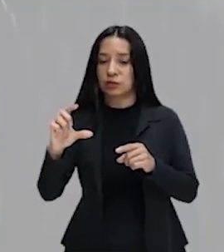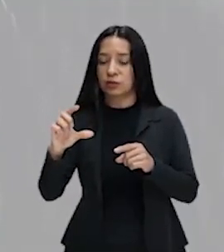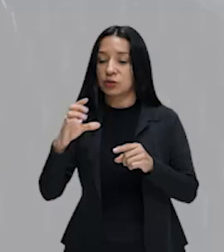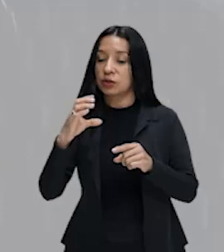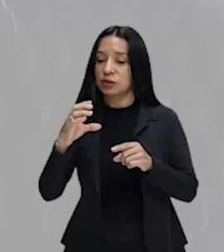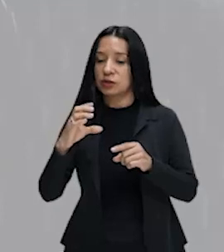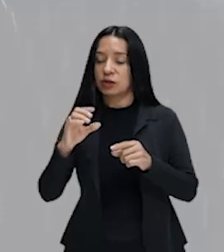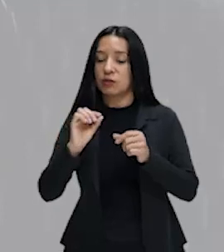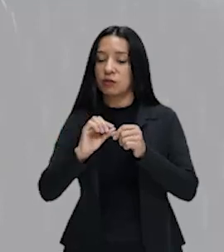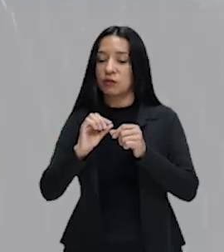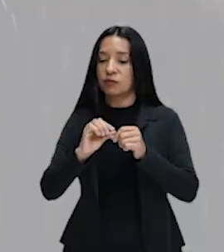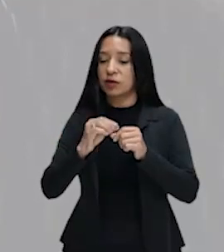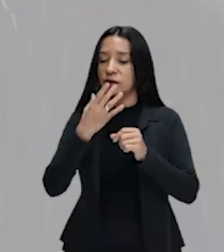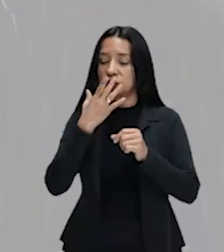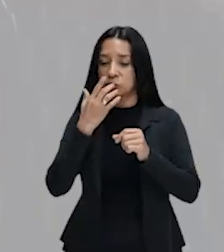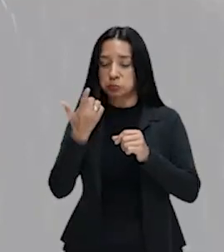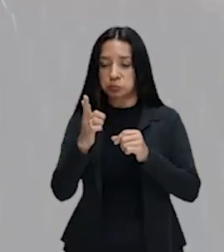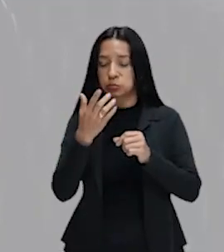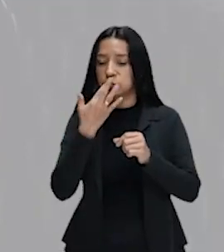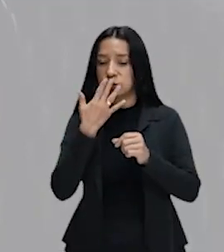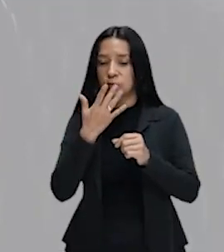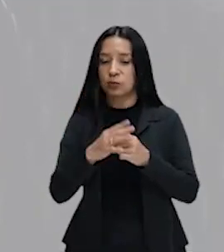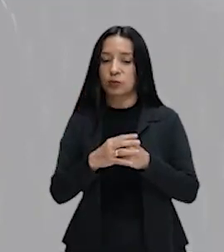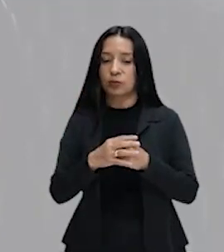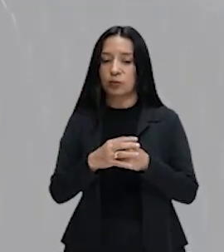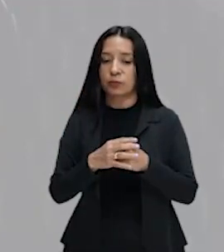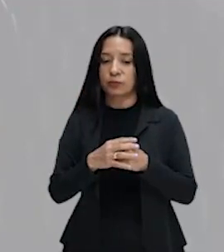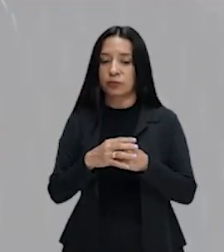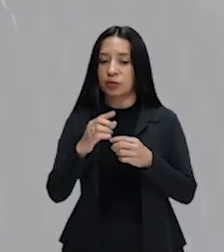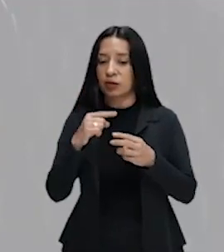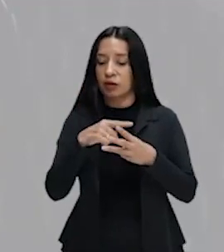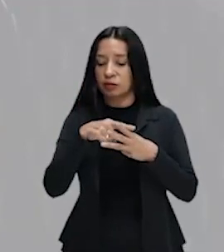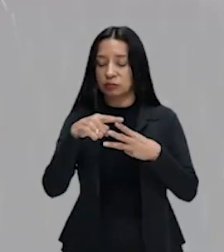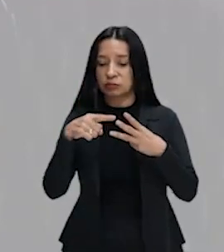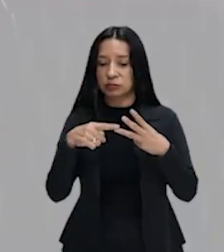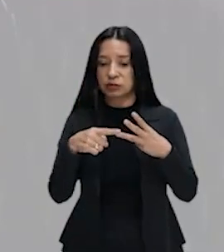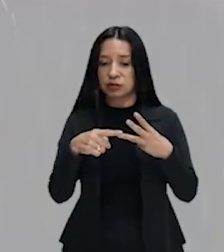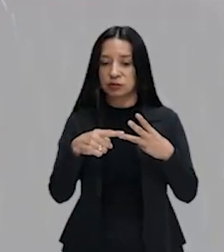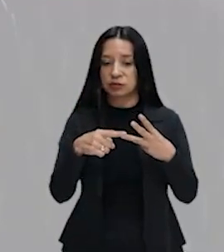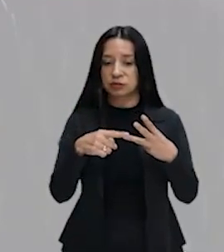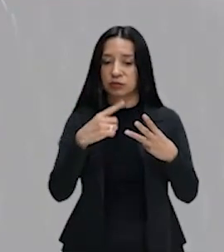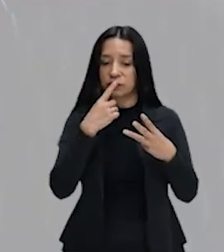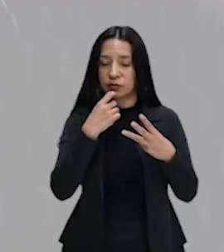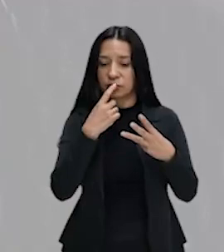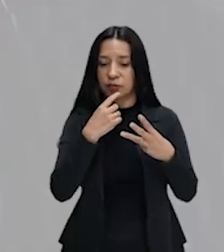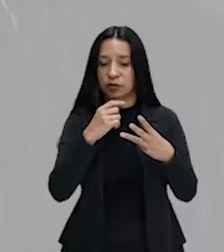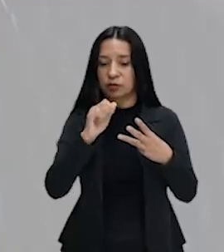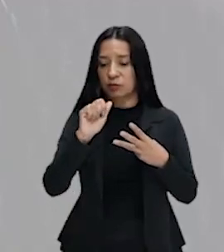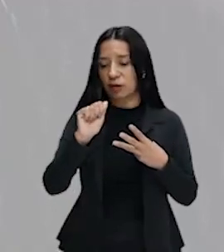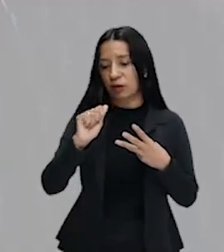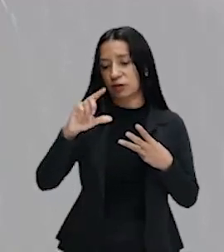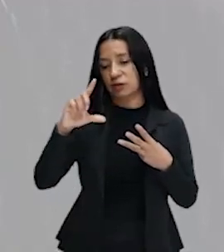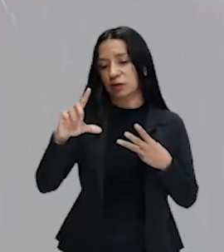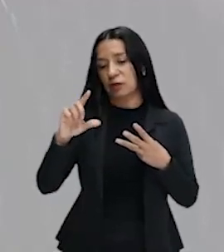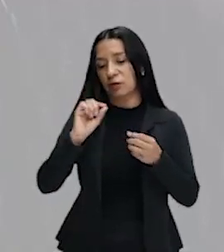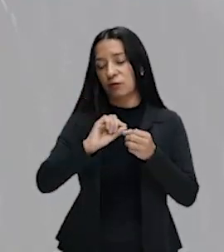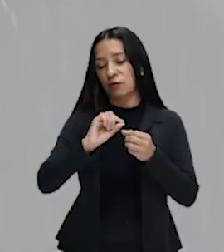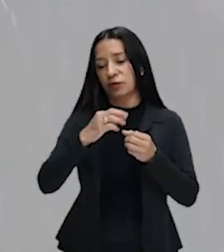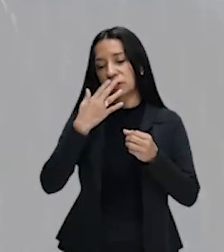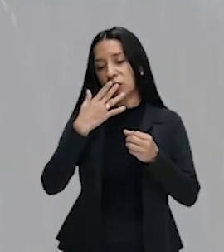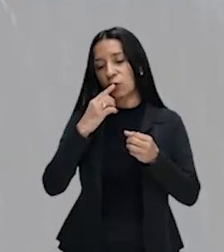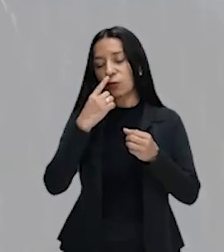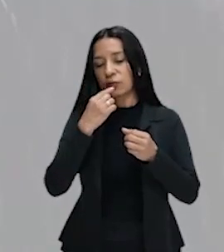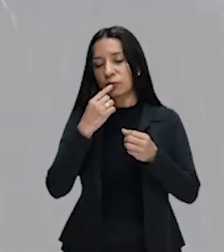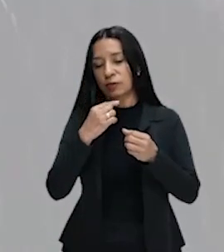cor, ok? 3 indivíduos serão vermelhos, porque ó, este azão produz o pigmento vermelho.